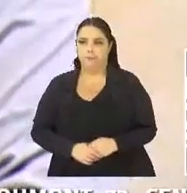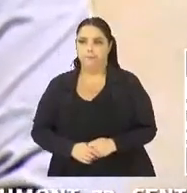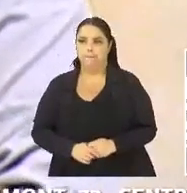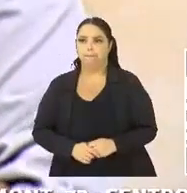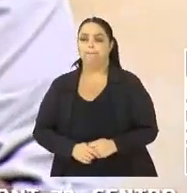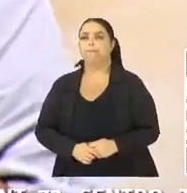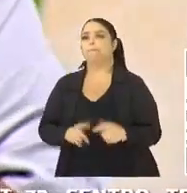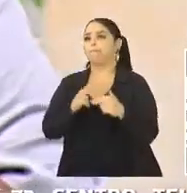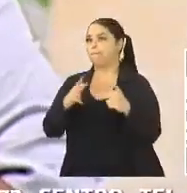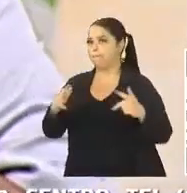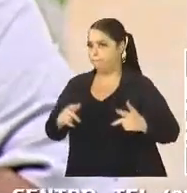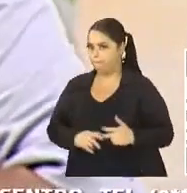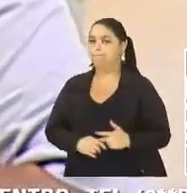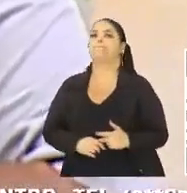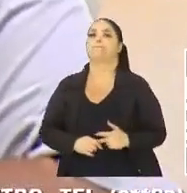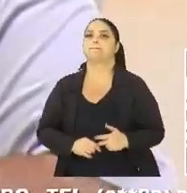Coisas